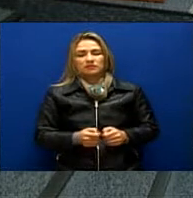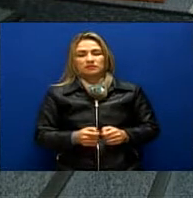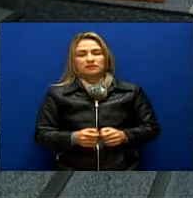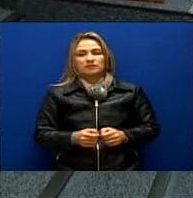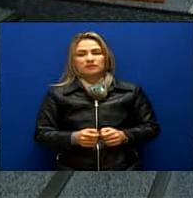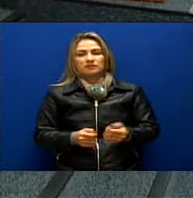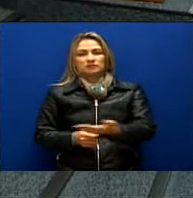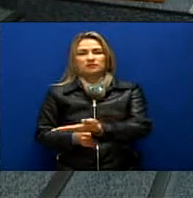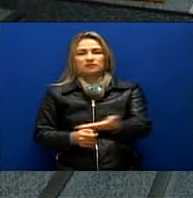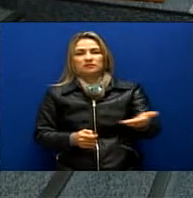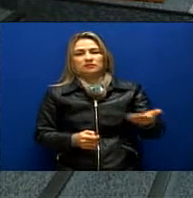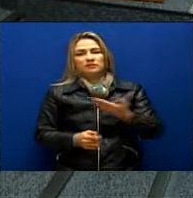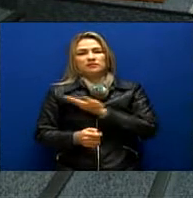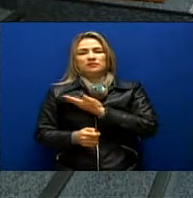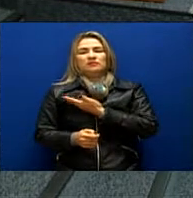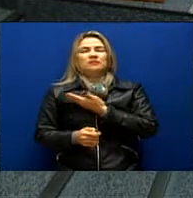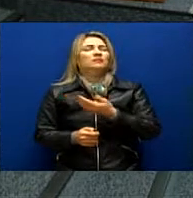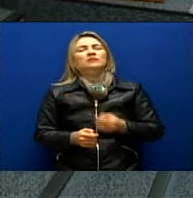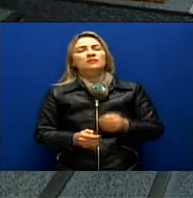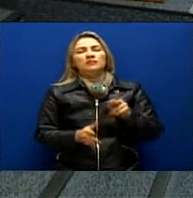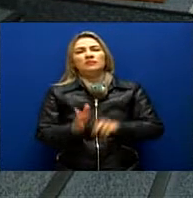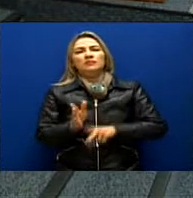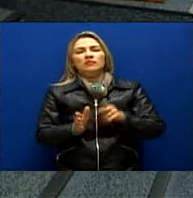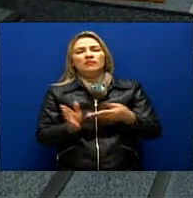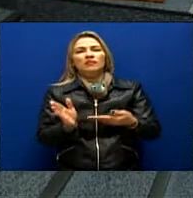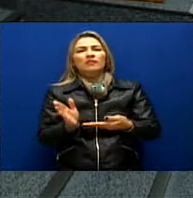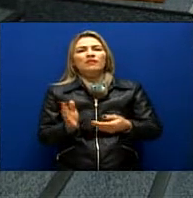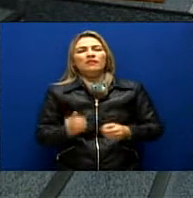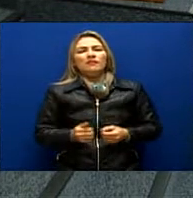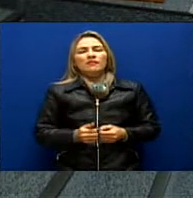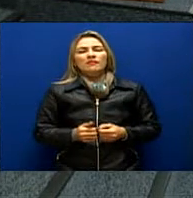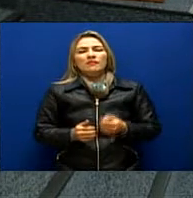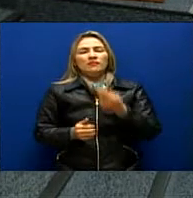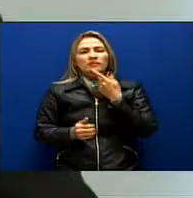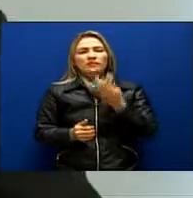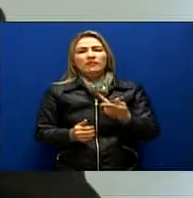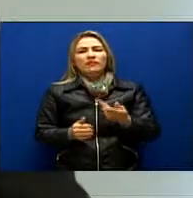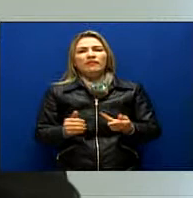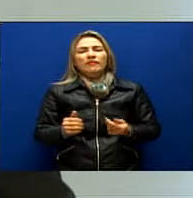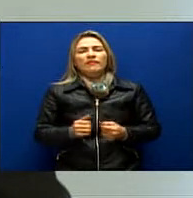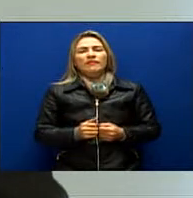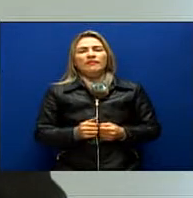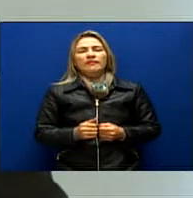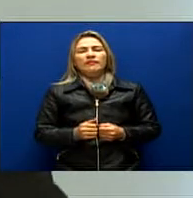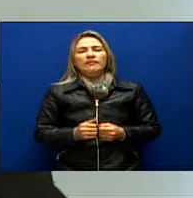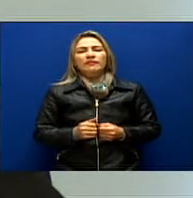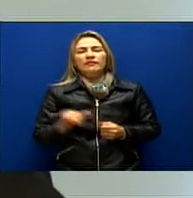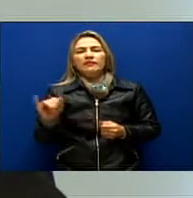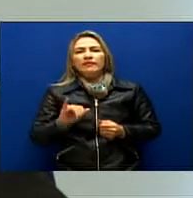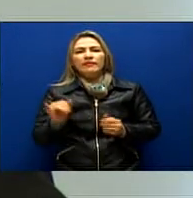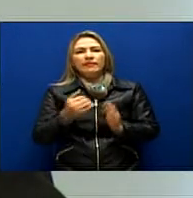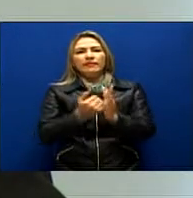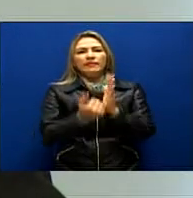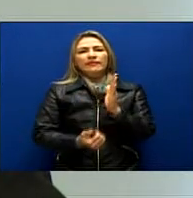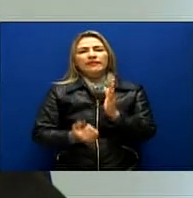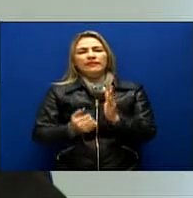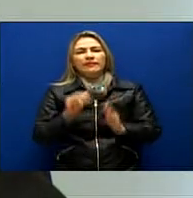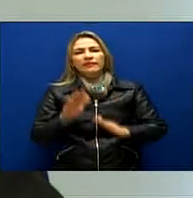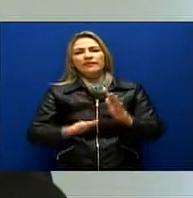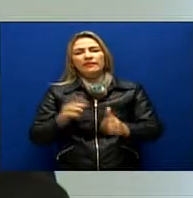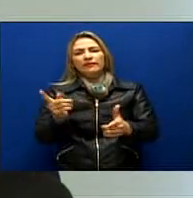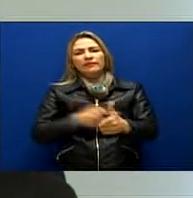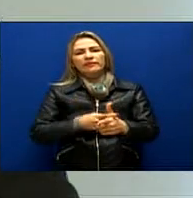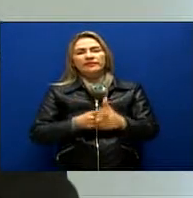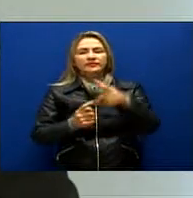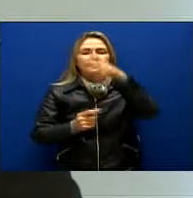Senhores colegas, esse projeto trata da compensação de débitos de crédito tributário inscrito ou não em dívida ativa com débito